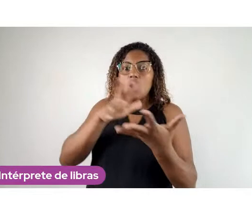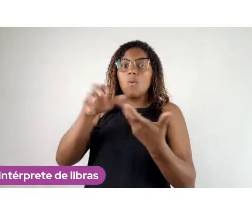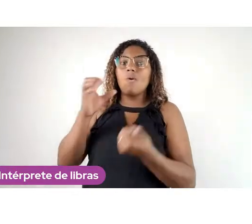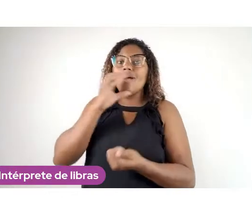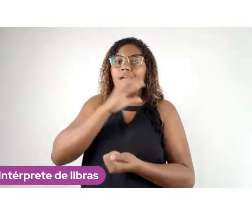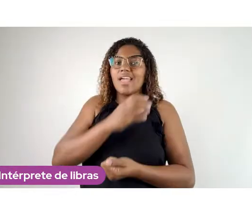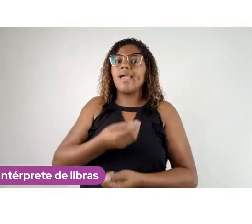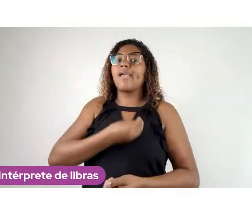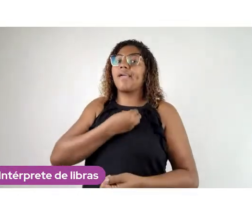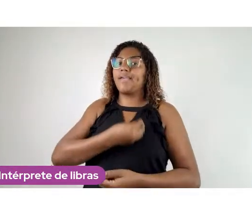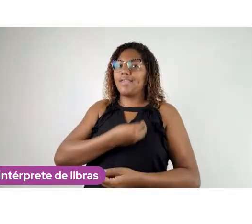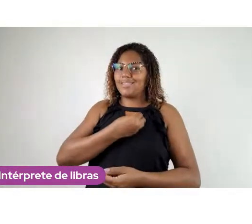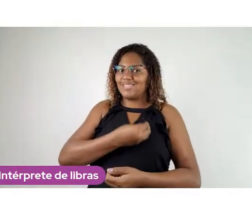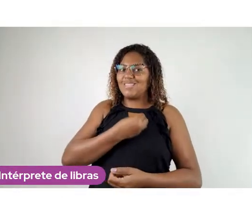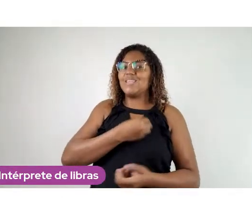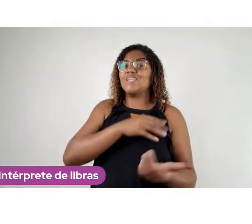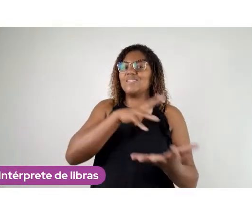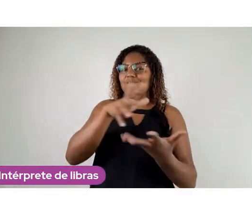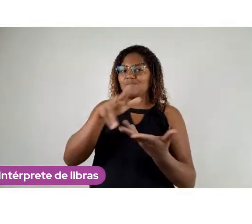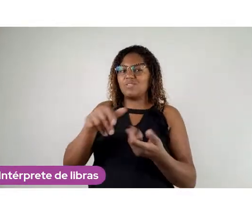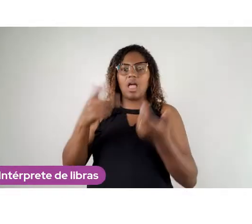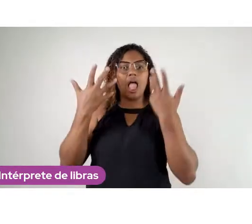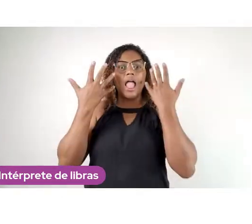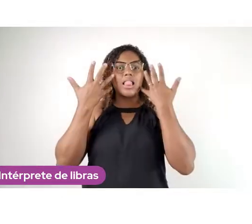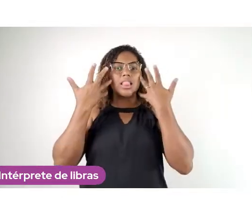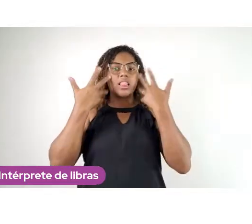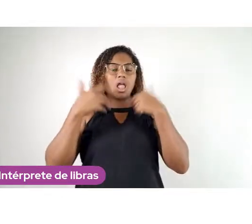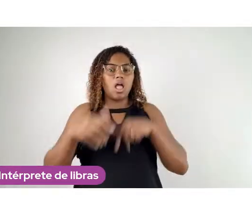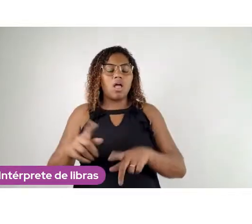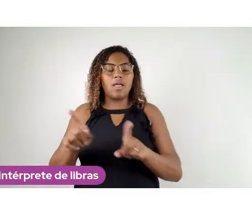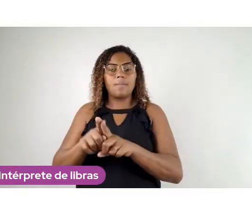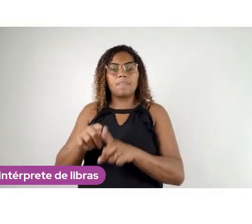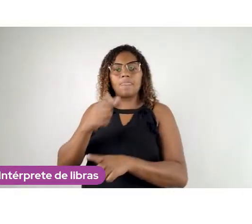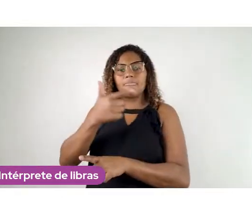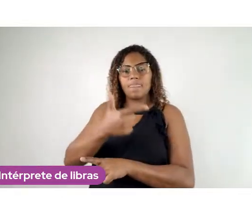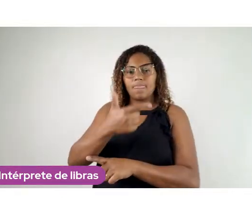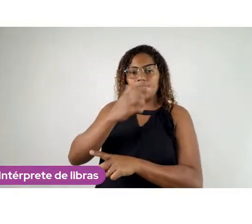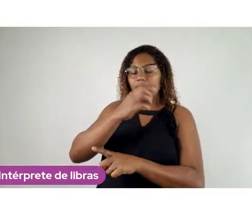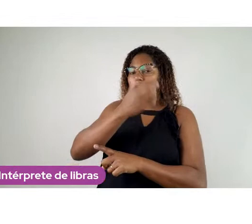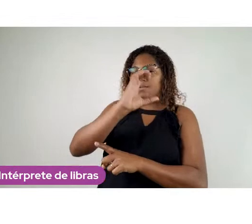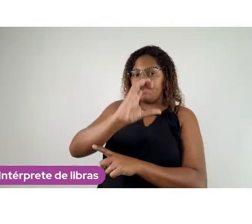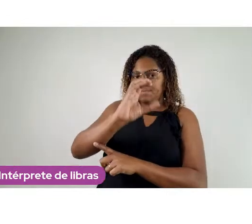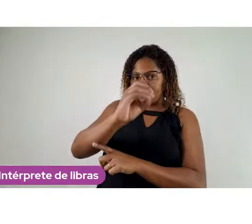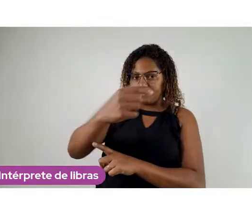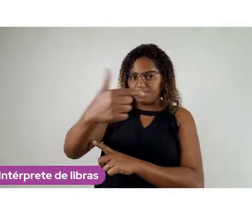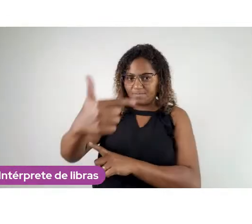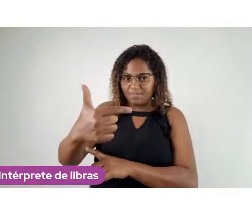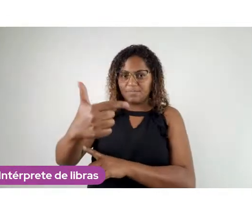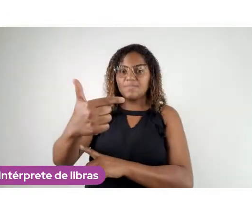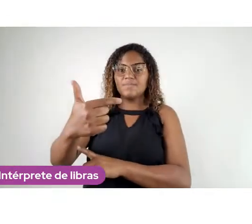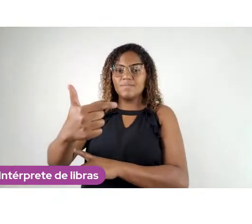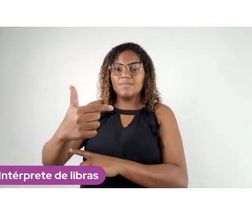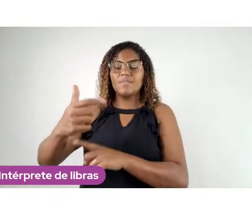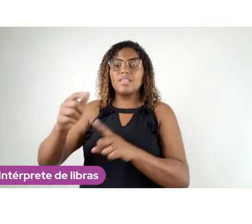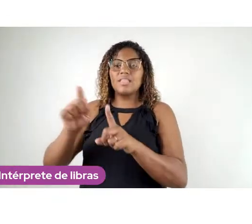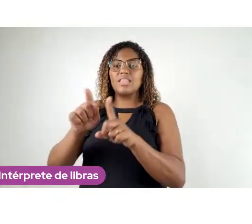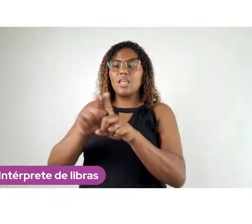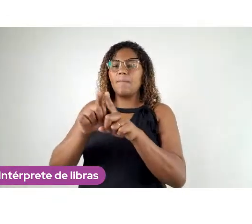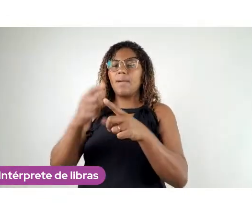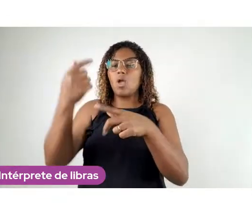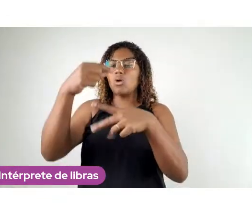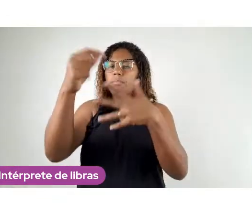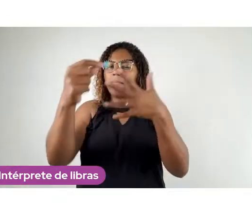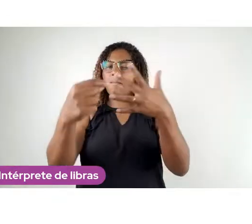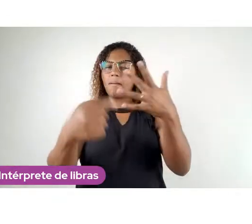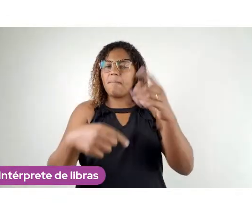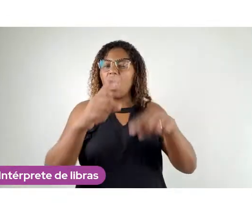planeta, naturalmente, e que o CO2, o metano, o óxido nitroso, o vapor d'água, que estão presentes na